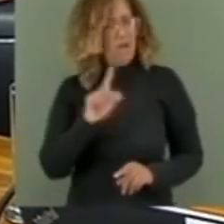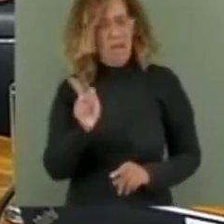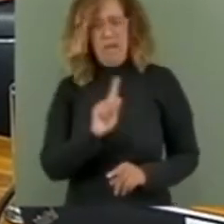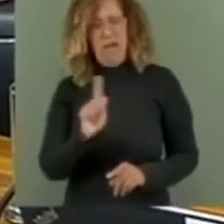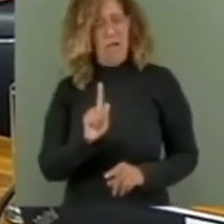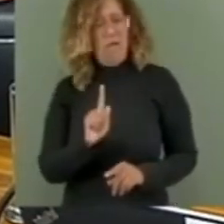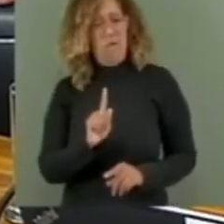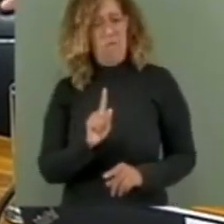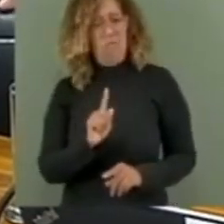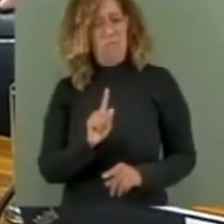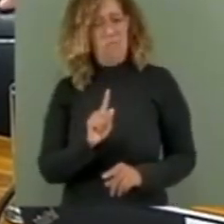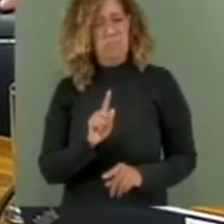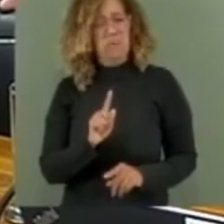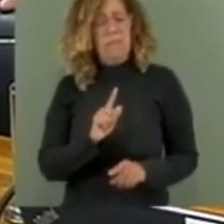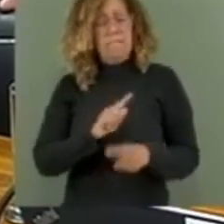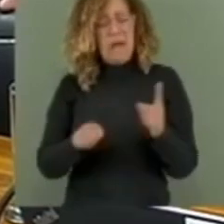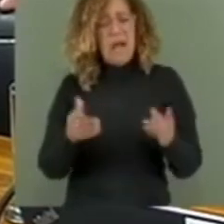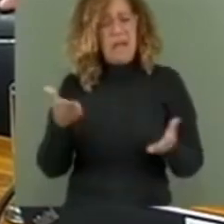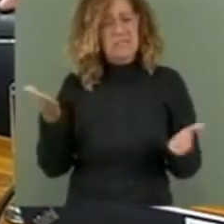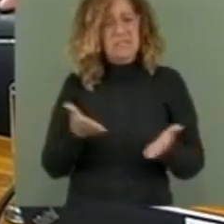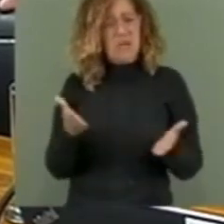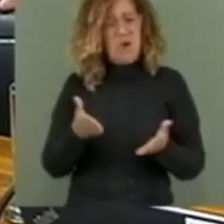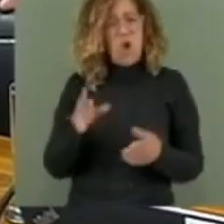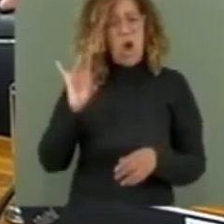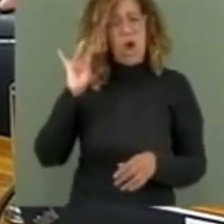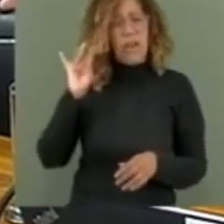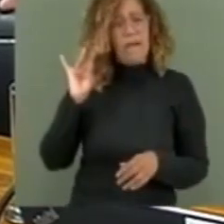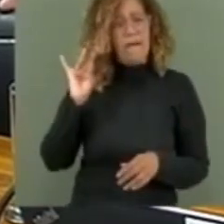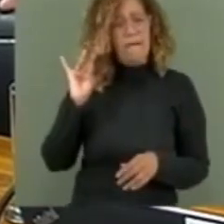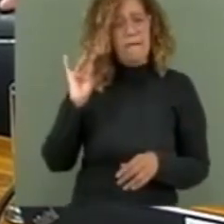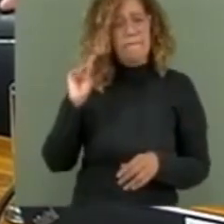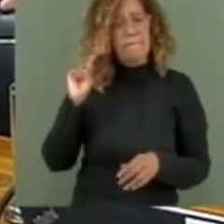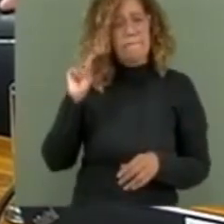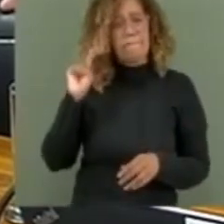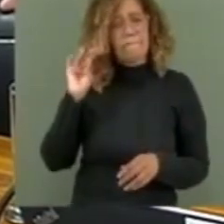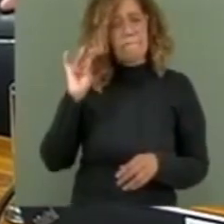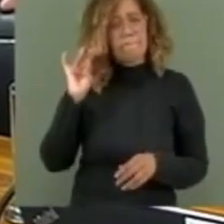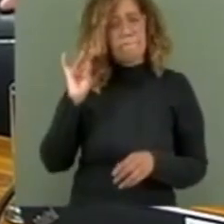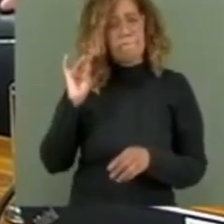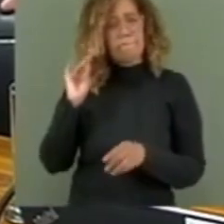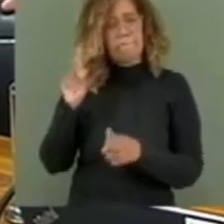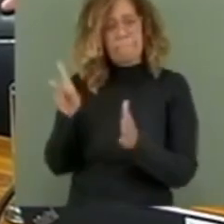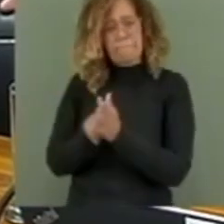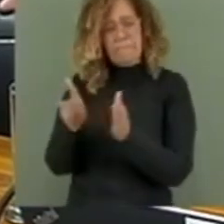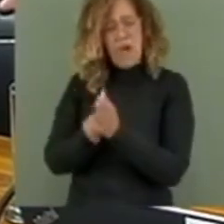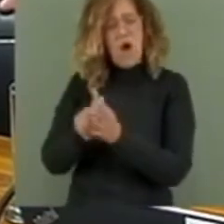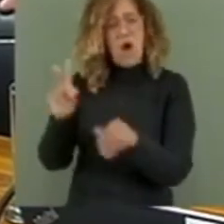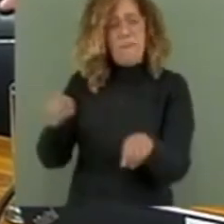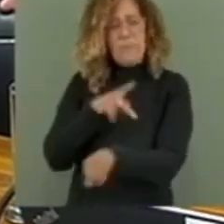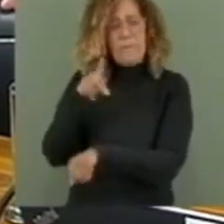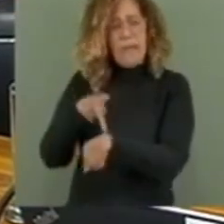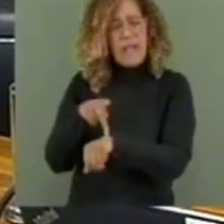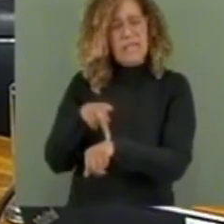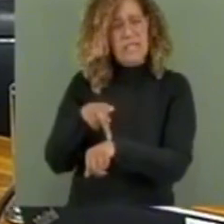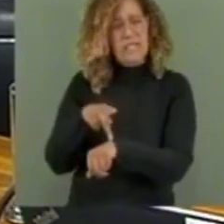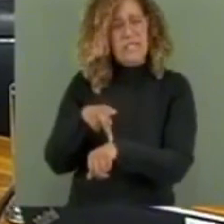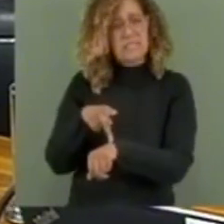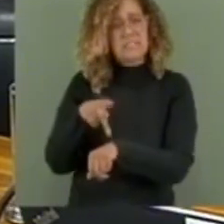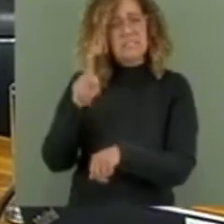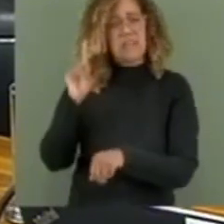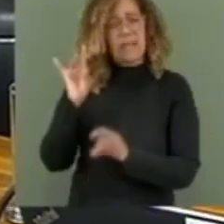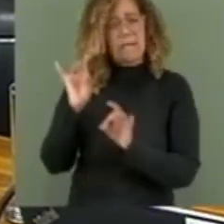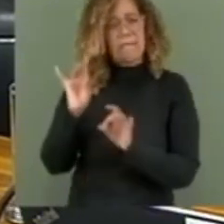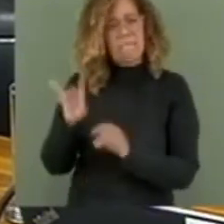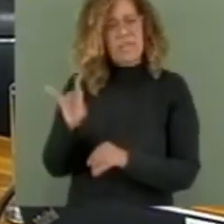aí aqui no Peru Cusco uma das cidades mais visitadas do mundo voo